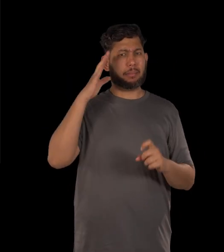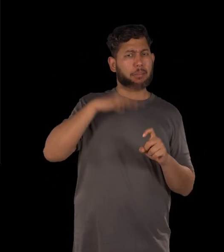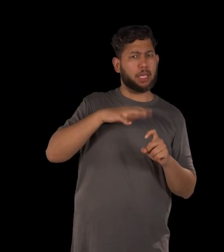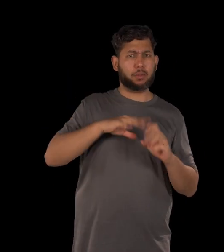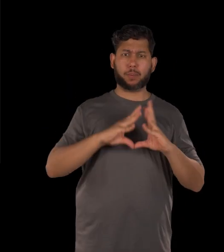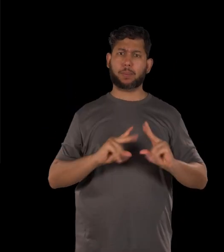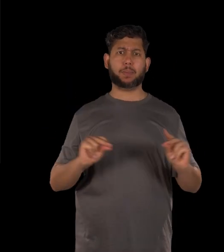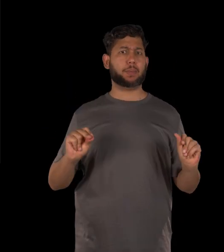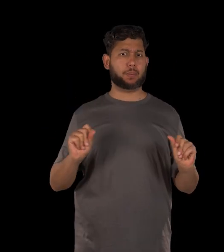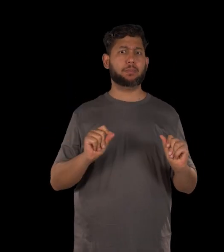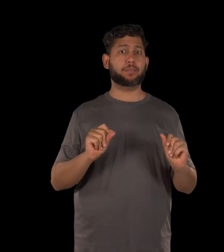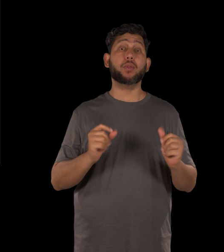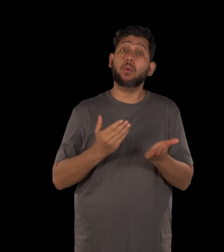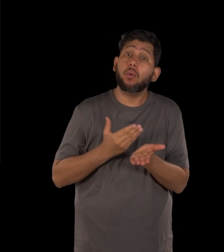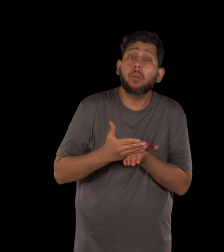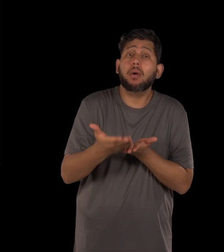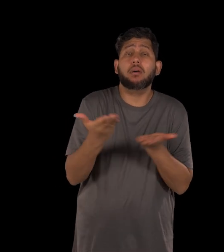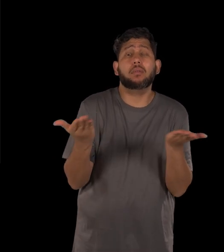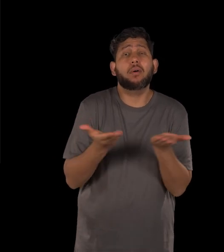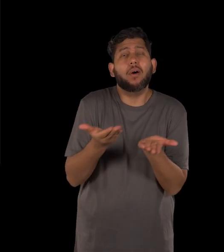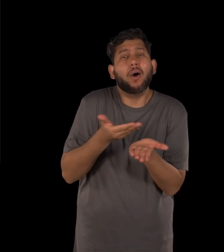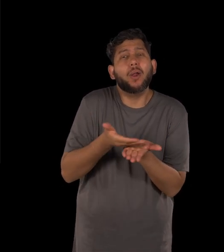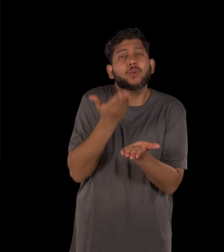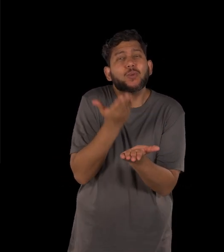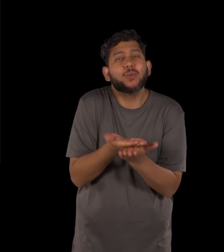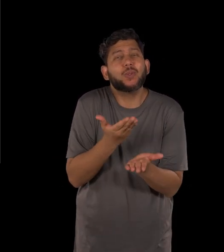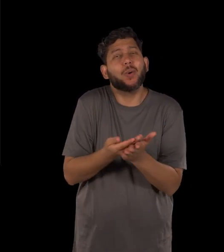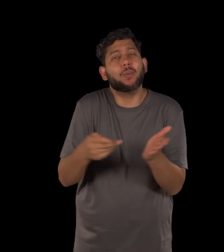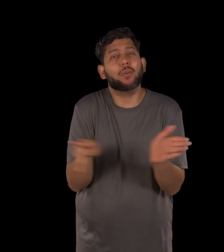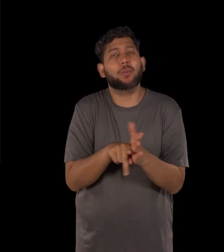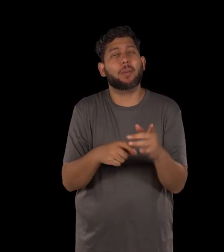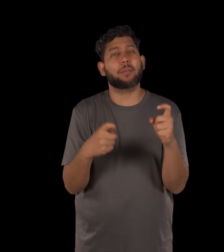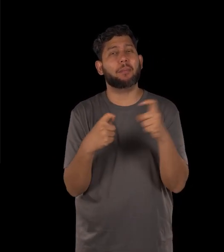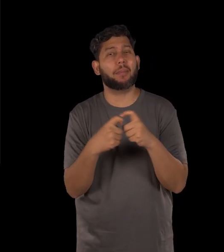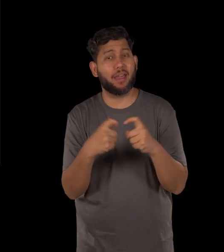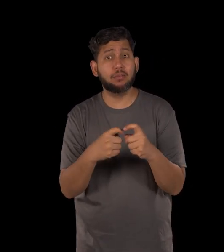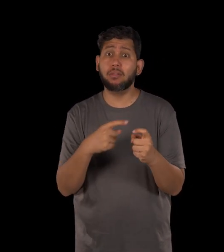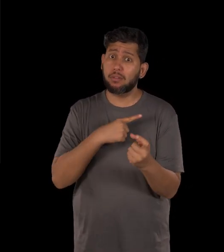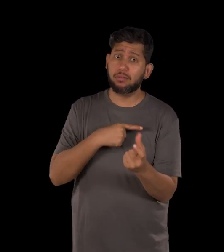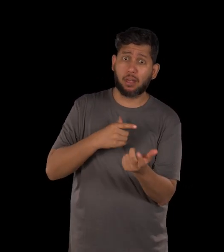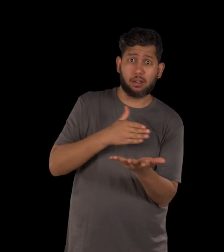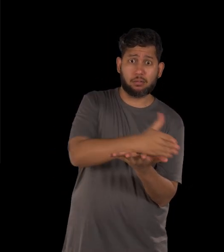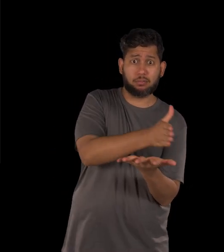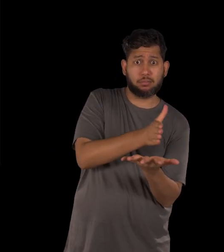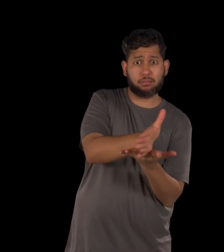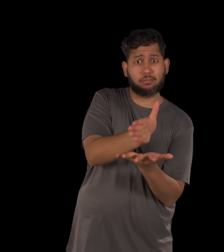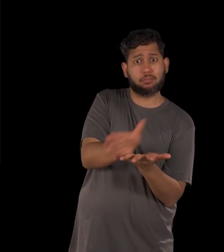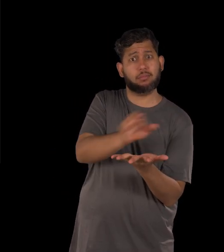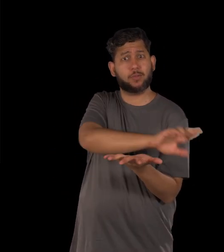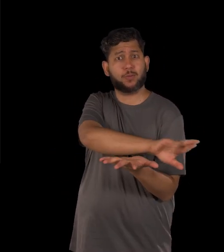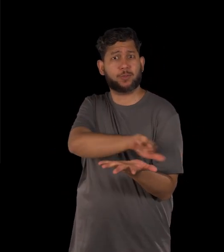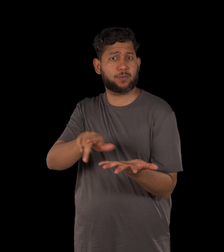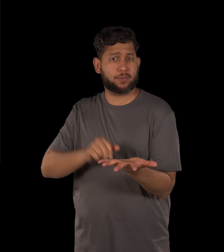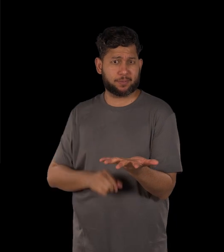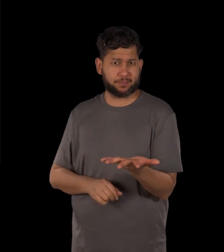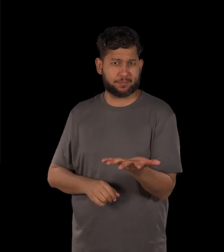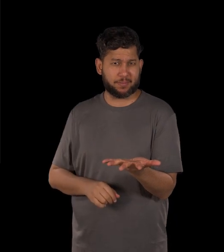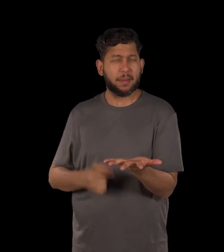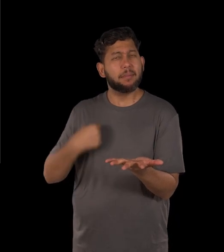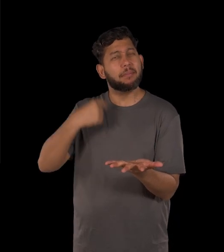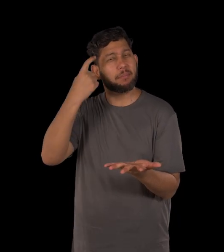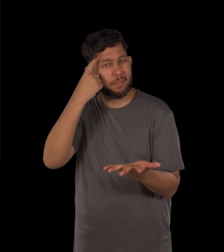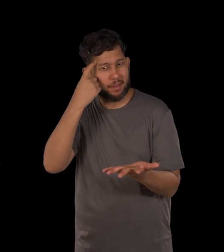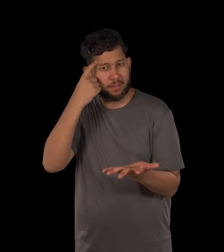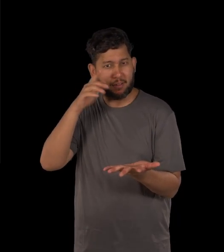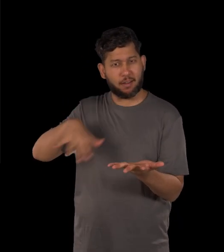época. Surgem, então, as primeiras escolas médicas e suas diferentes abordagens. Há uma